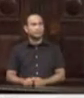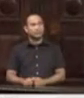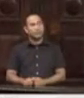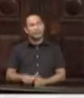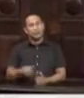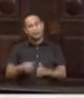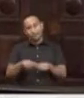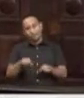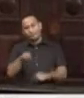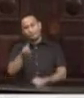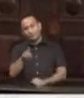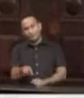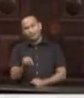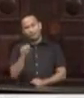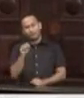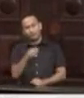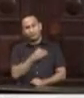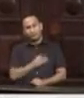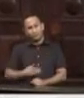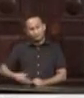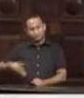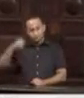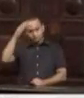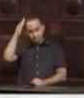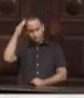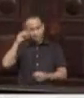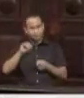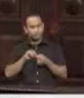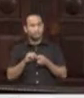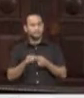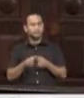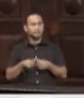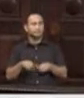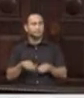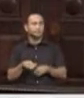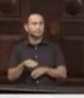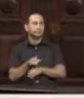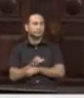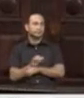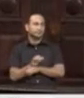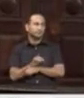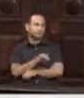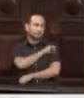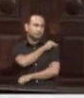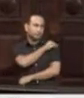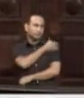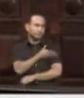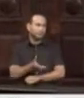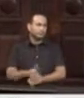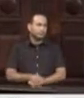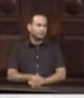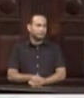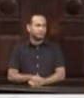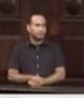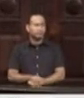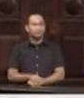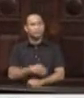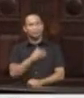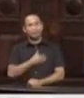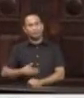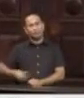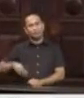é o pacote que o governo Temer coloca para o estado do Rio de Janeiro. E esse é o pacote que o governo Pezão e o